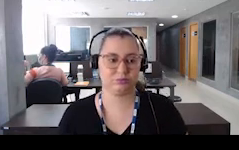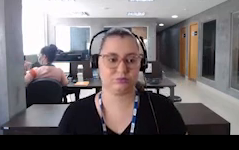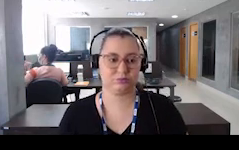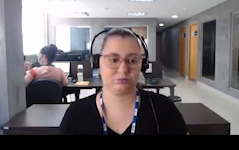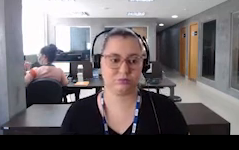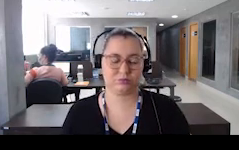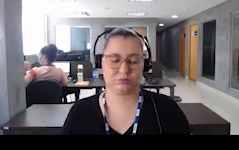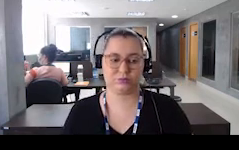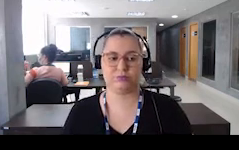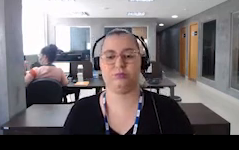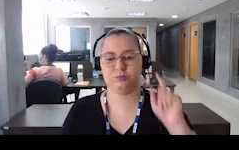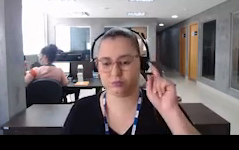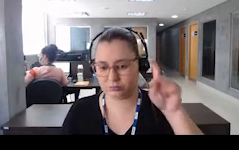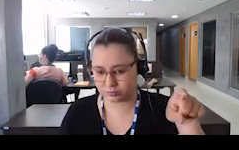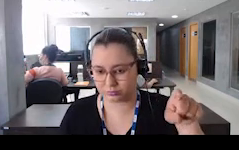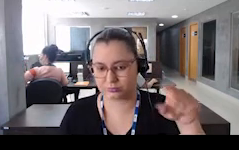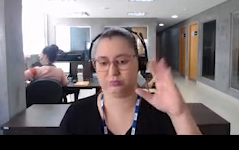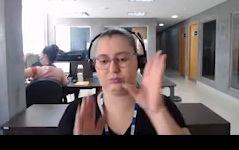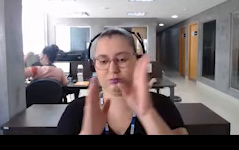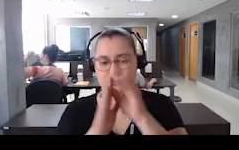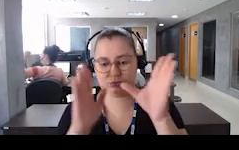Se vocês virem aqui, ó, conteúdo do curso,